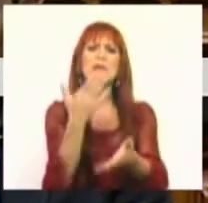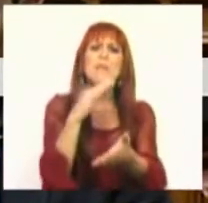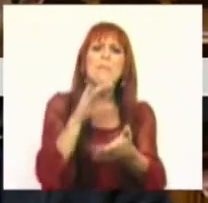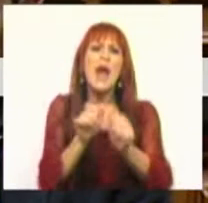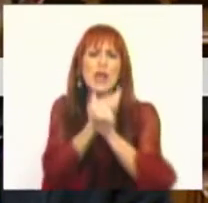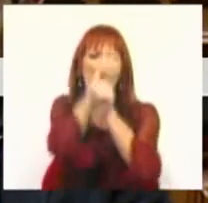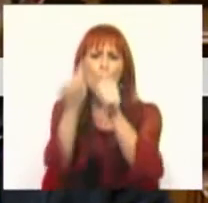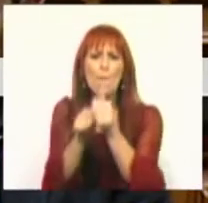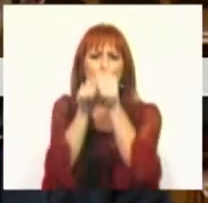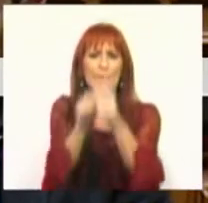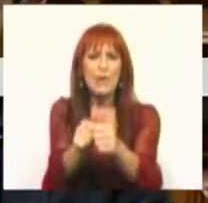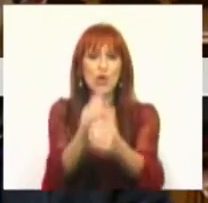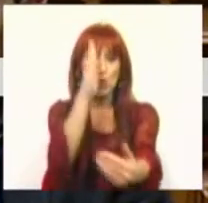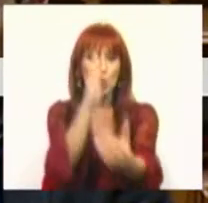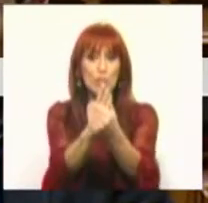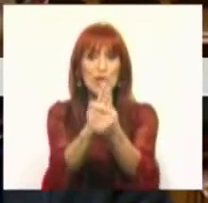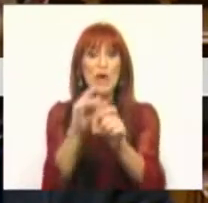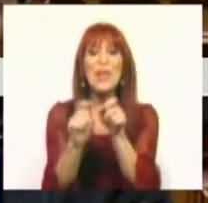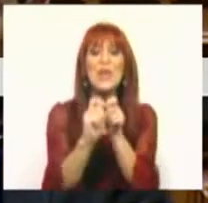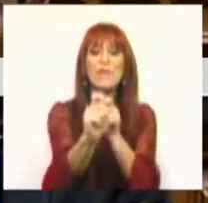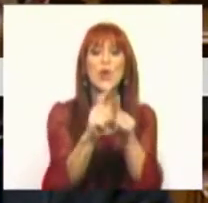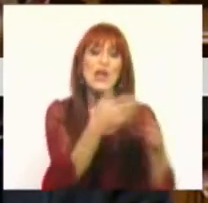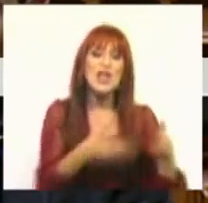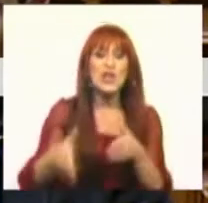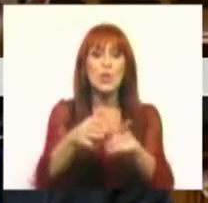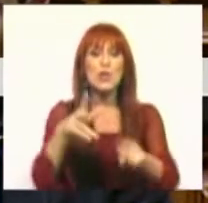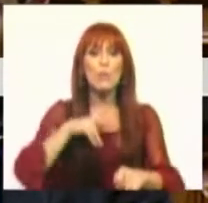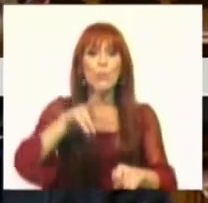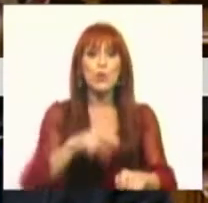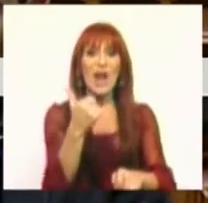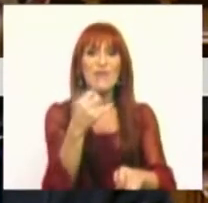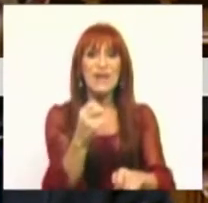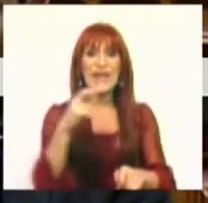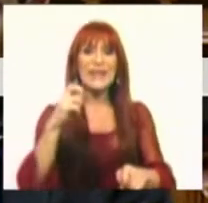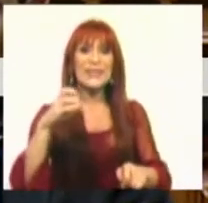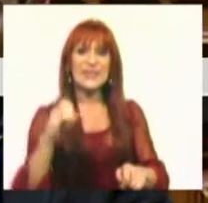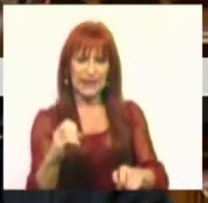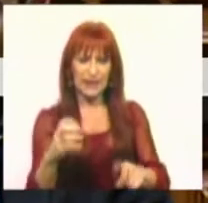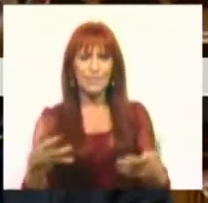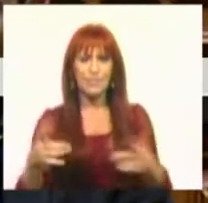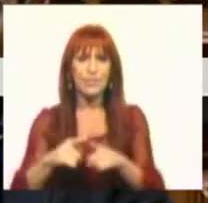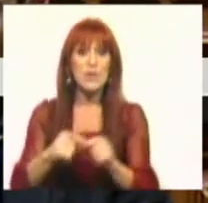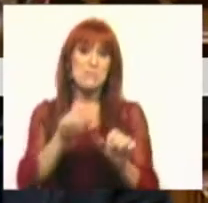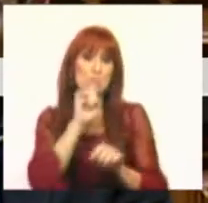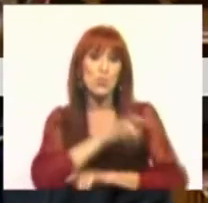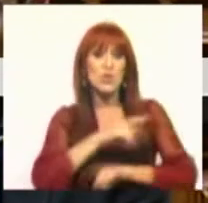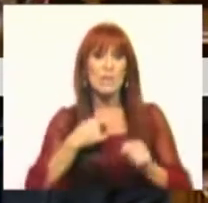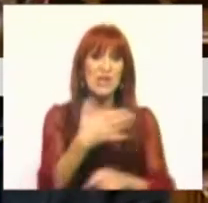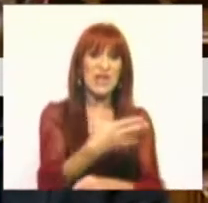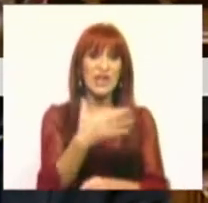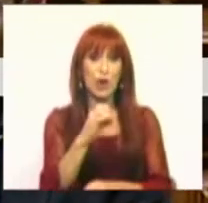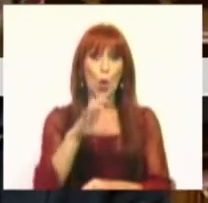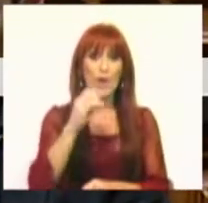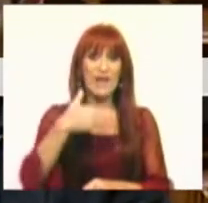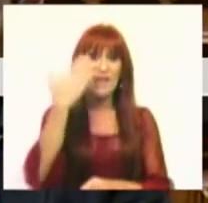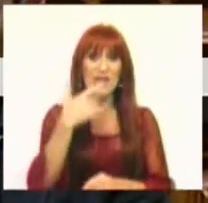de acompanhamento do processo de definição da Estratégia Portugal 2030. Talvez 180 dias